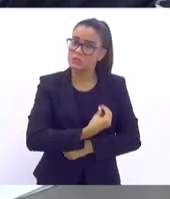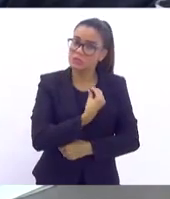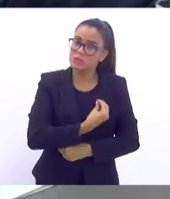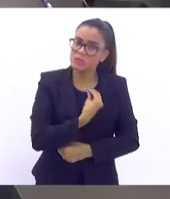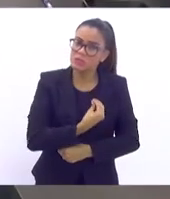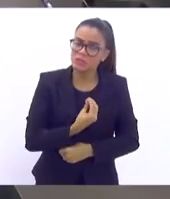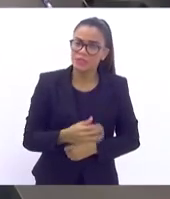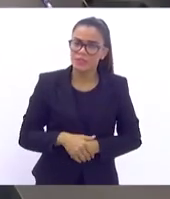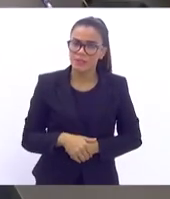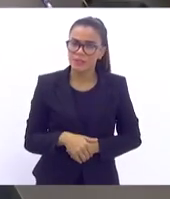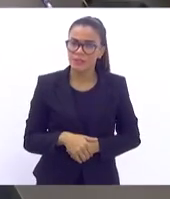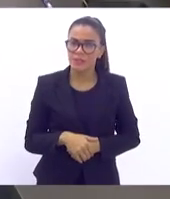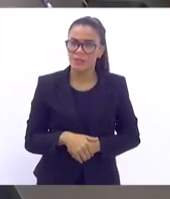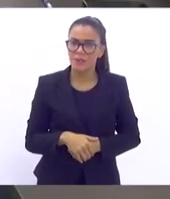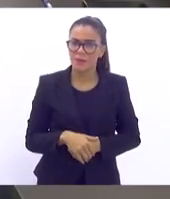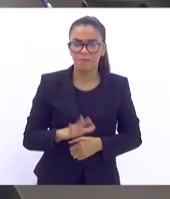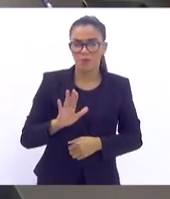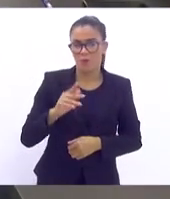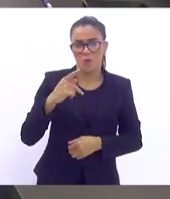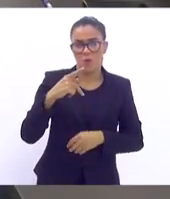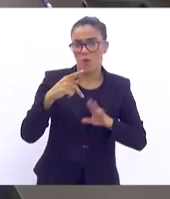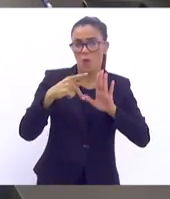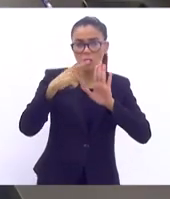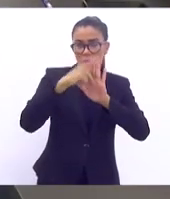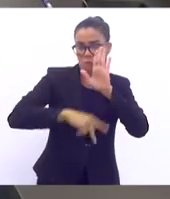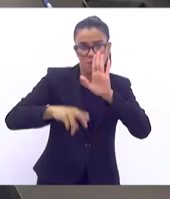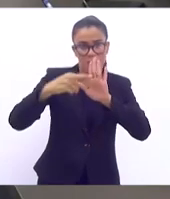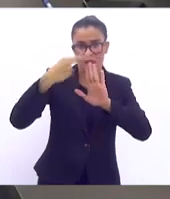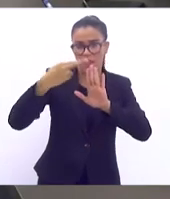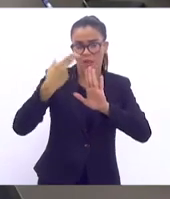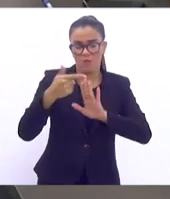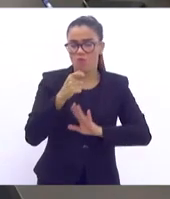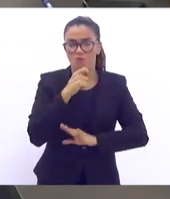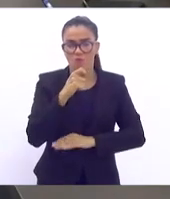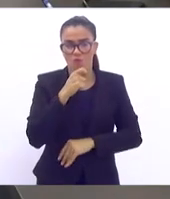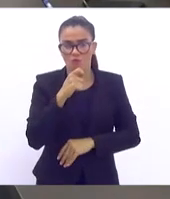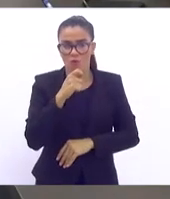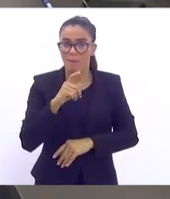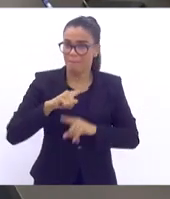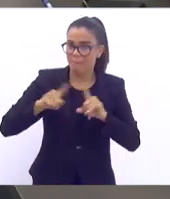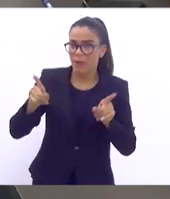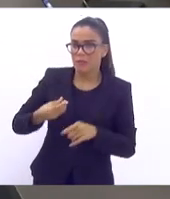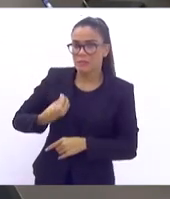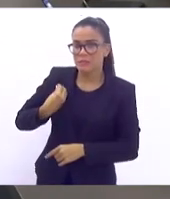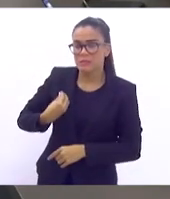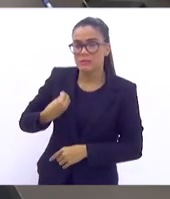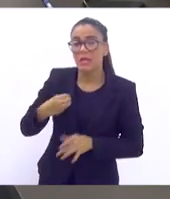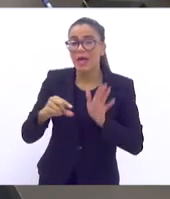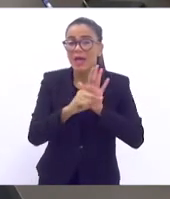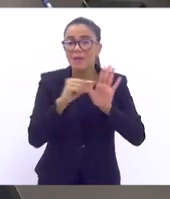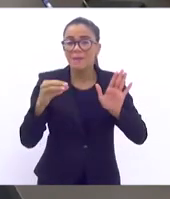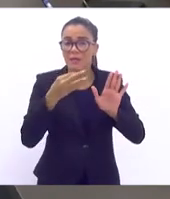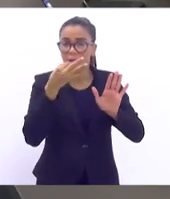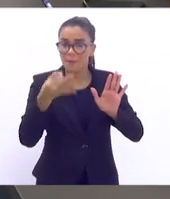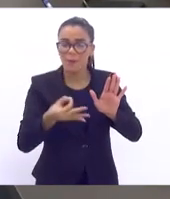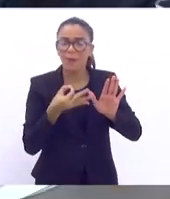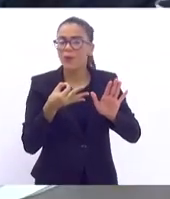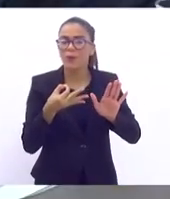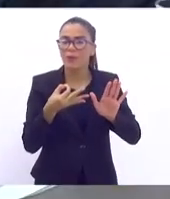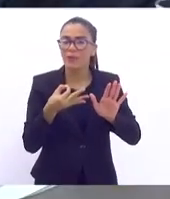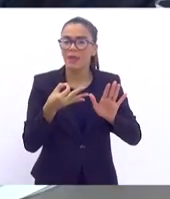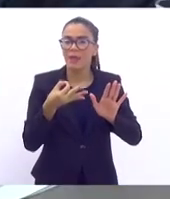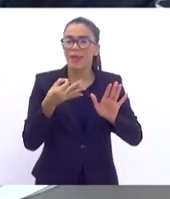Ah mas no no PR original não mas existe na verdade o que o que é a emenda propõe é o seguinte